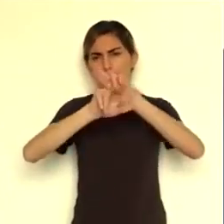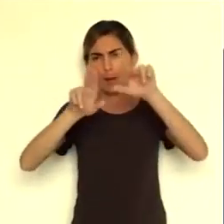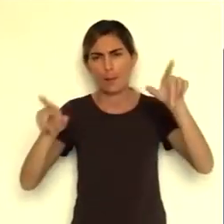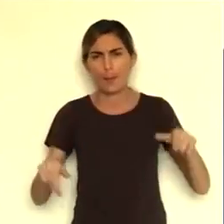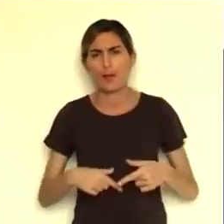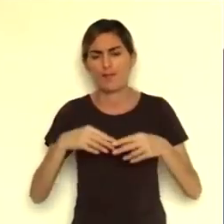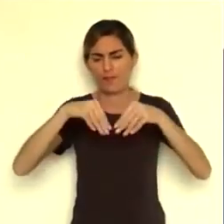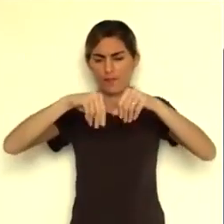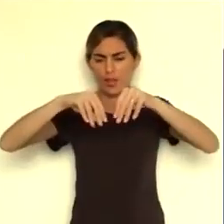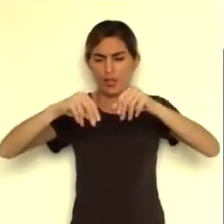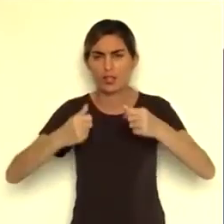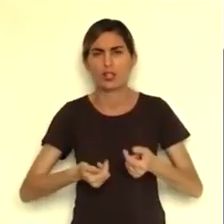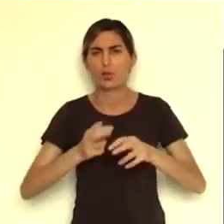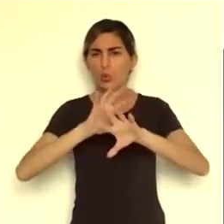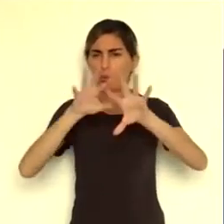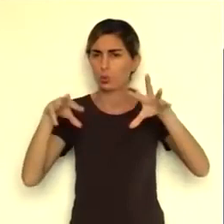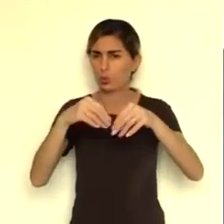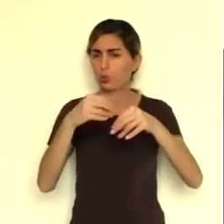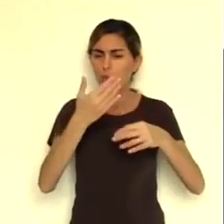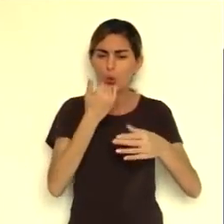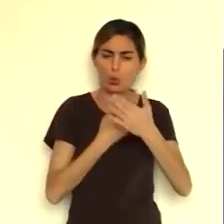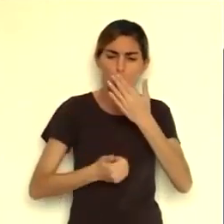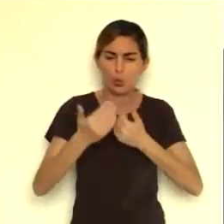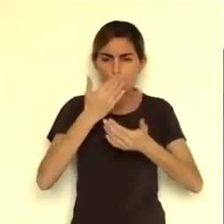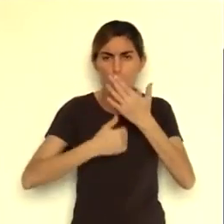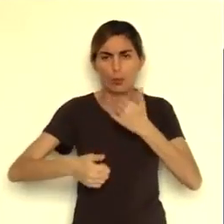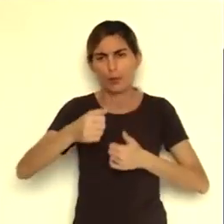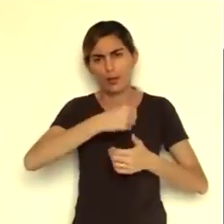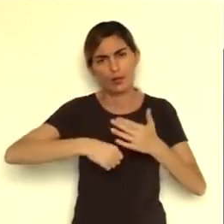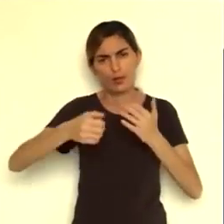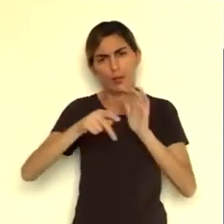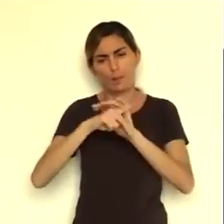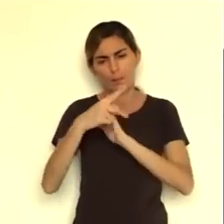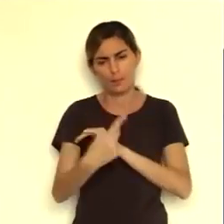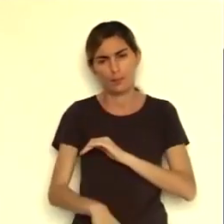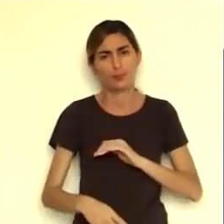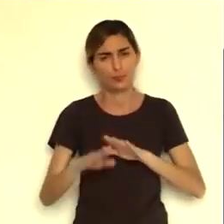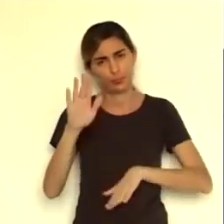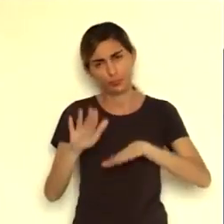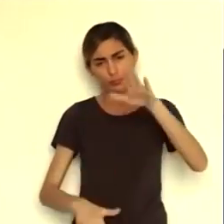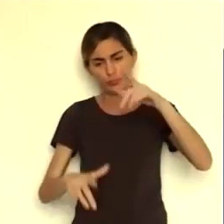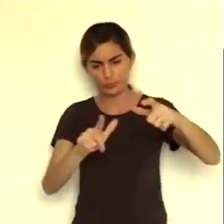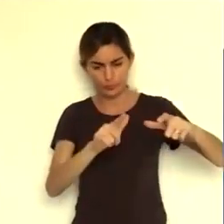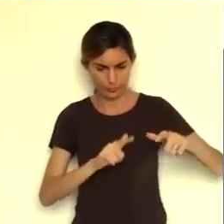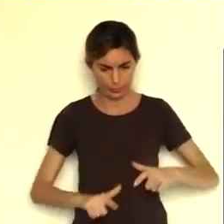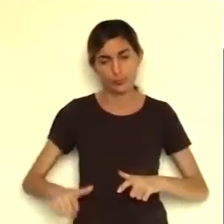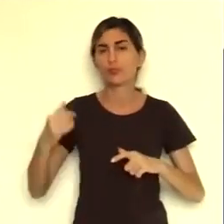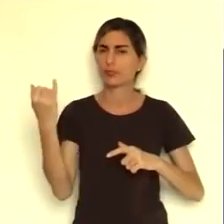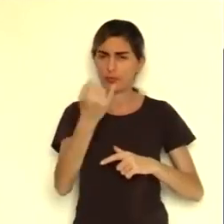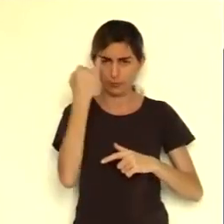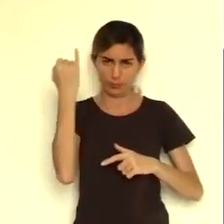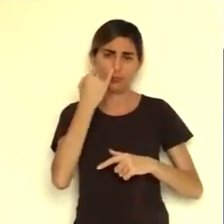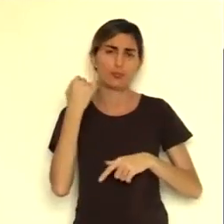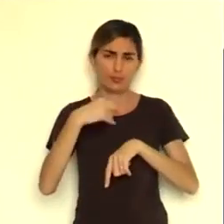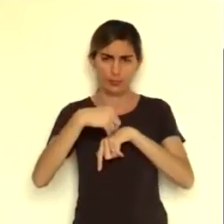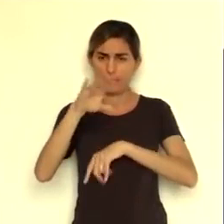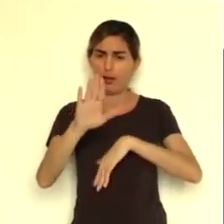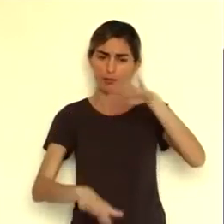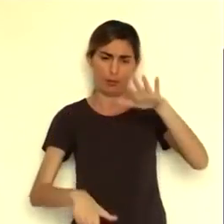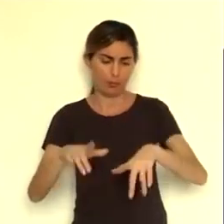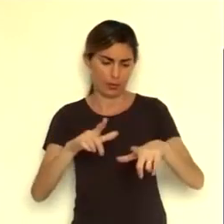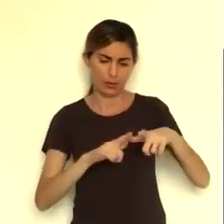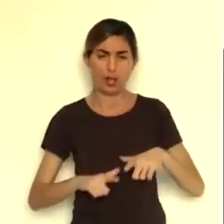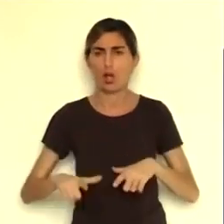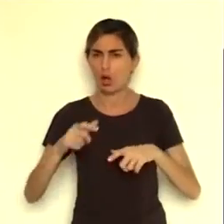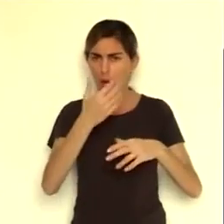esses elementos compõem uma culinária específica, dependendo da região, é importante salientar isso, que